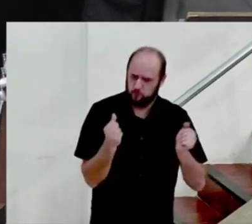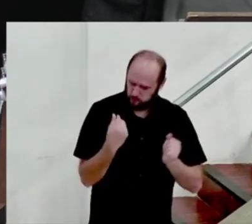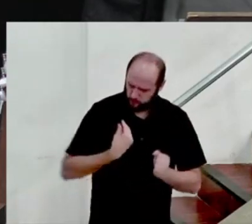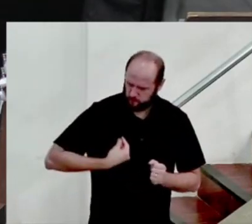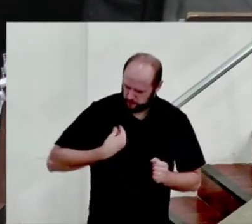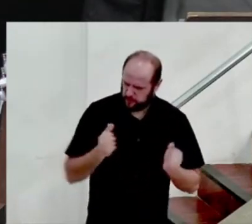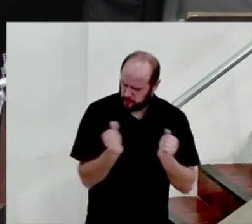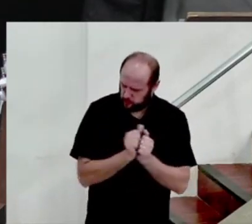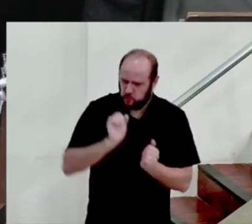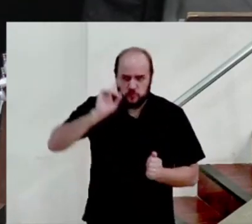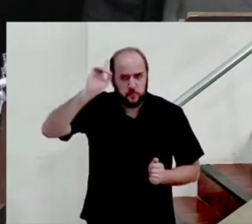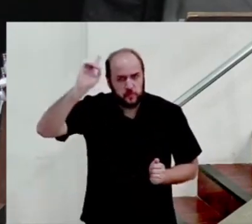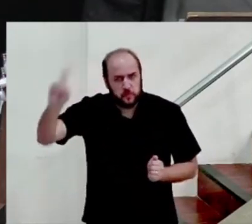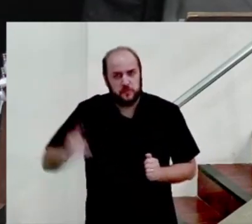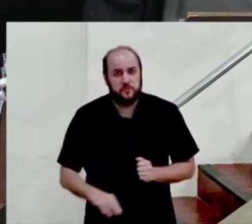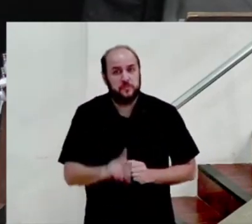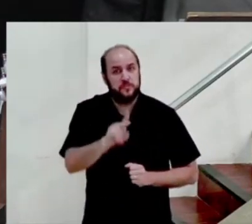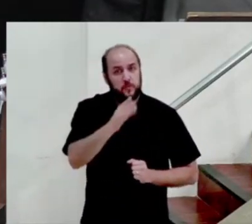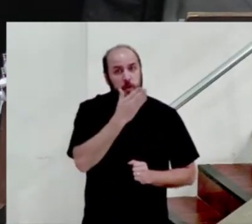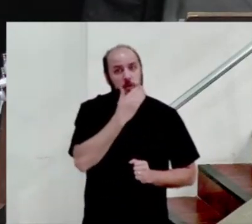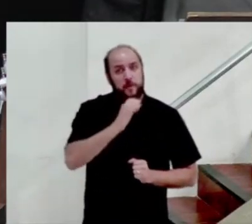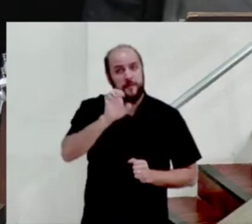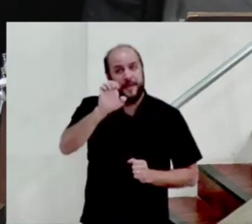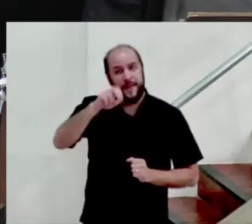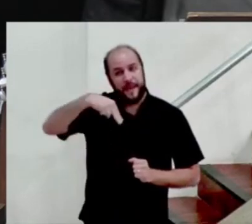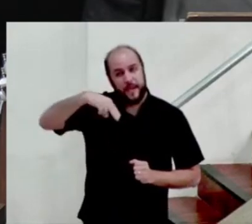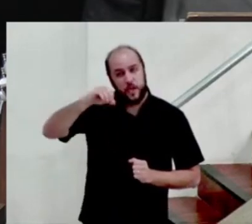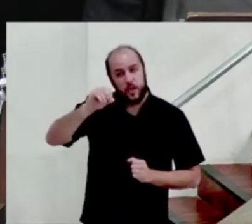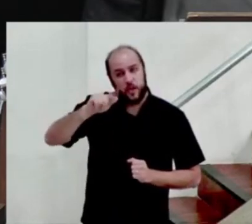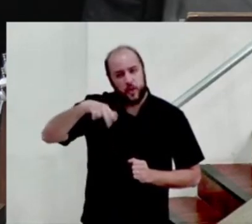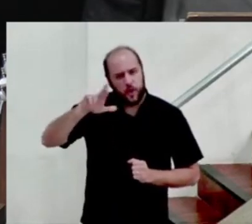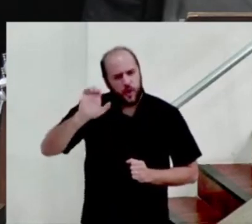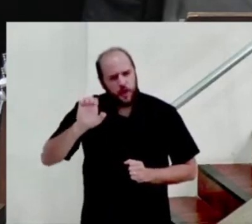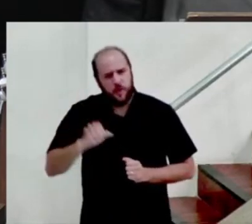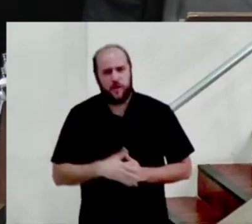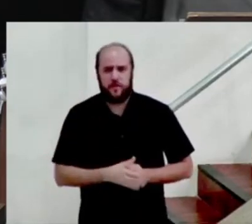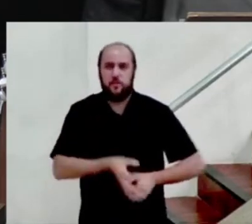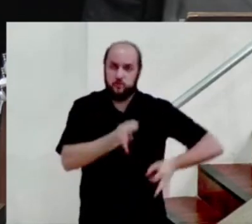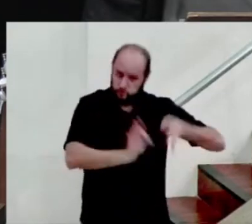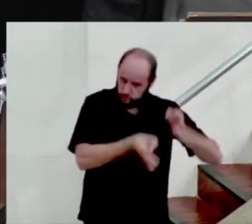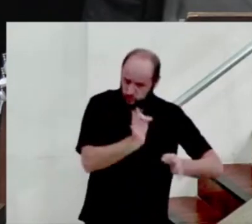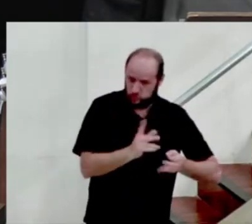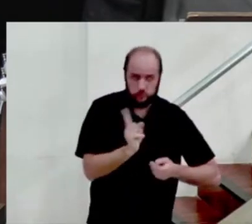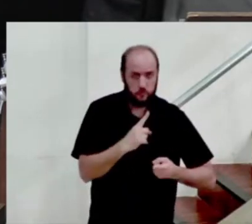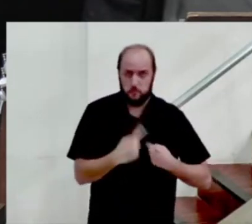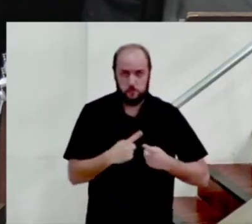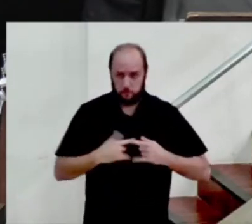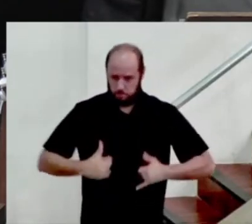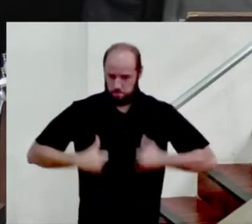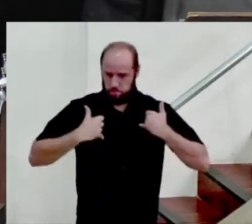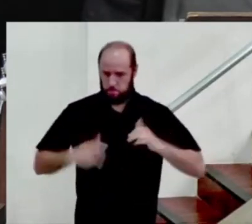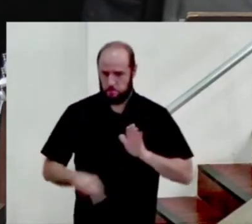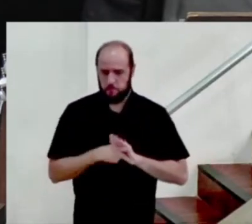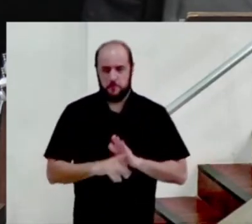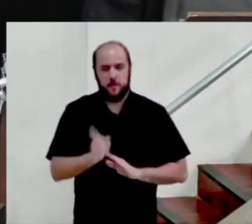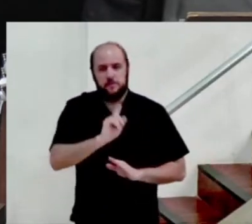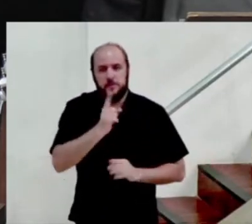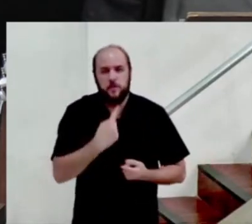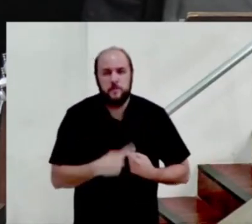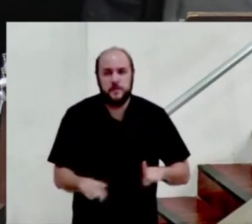Deus, assim como Enoque andou com Deus, alguém que foi reconhecido como justo, não por conta dos seus méritos, mas porque encontrou favor aos